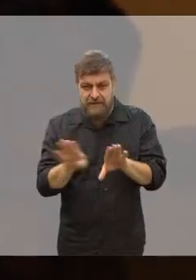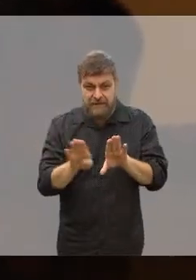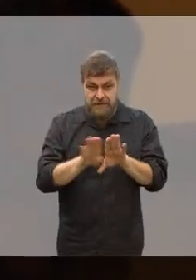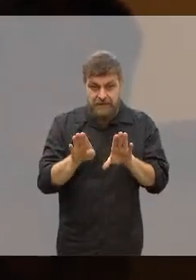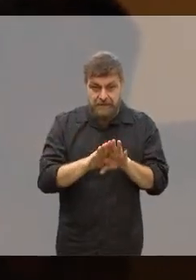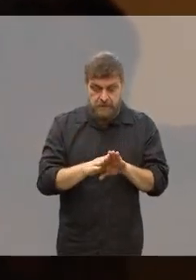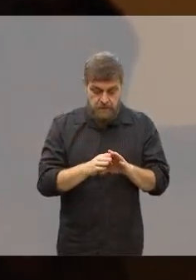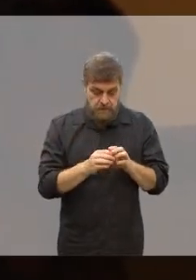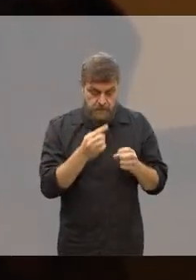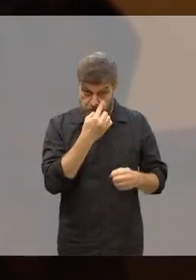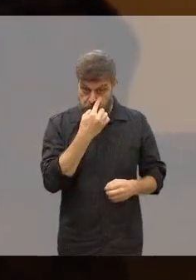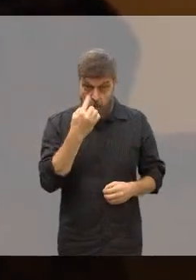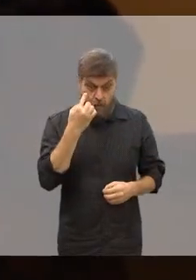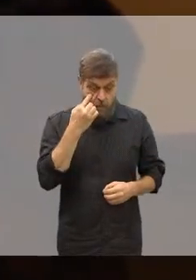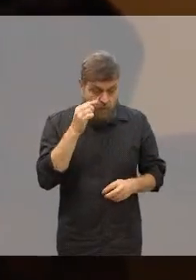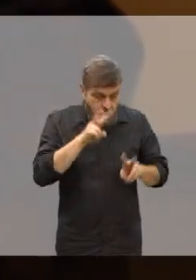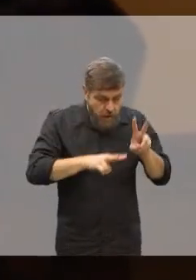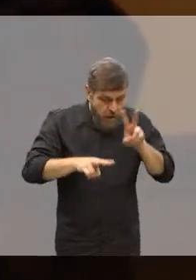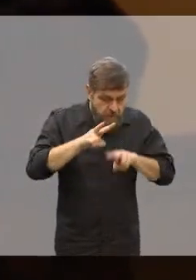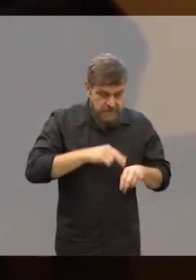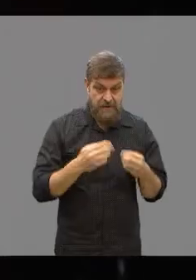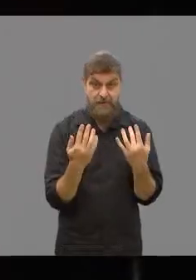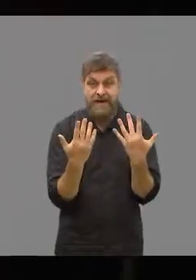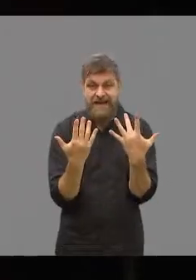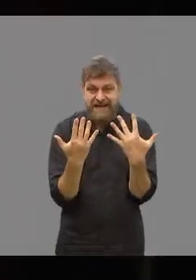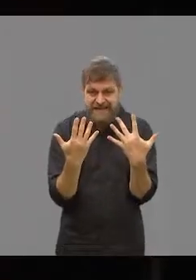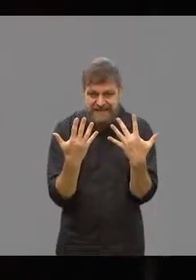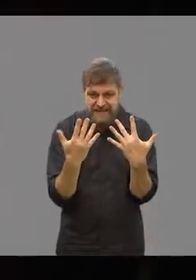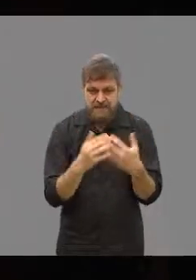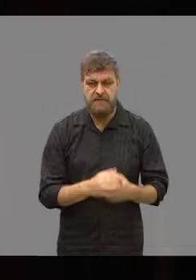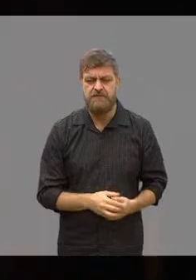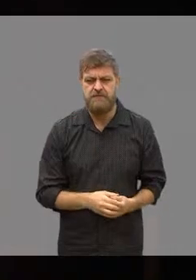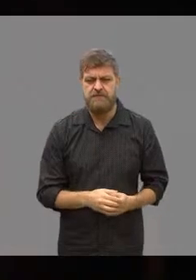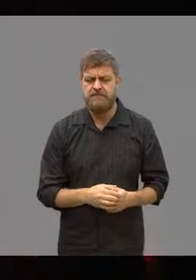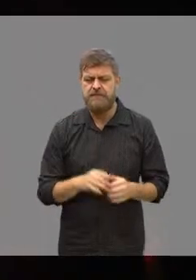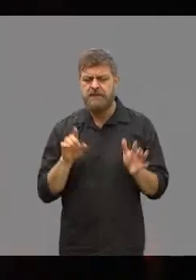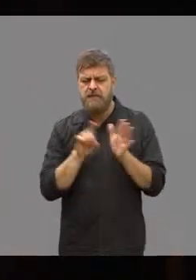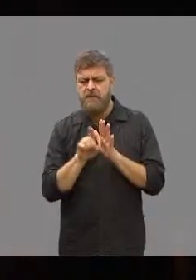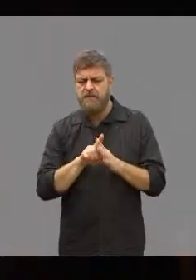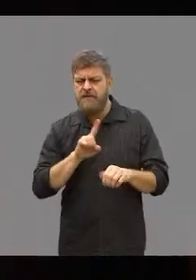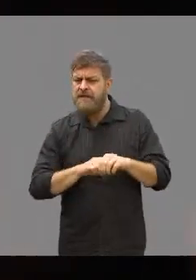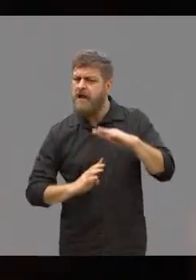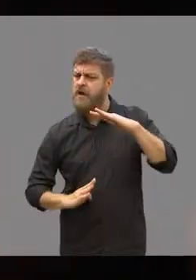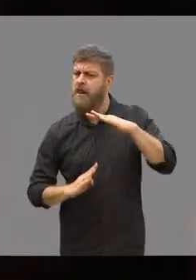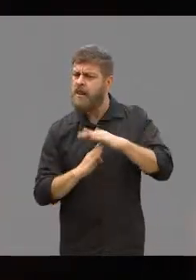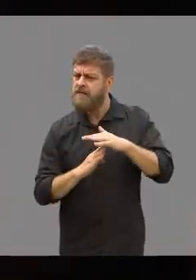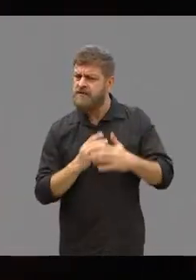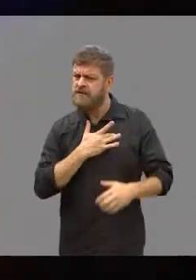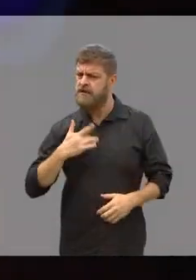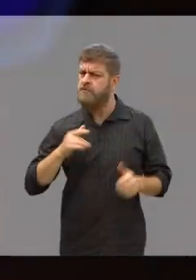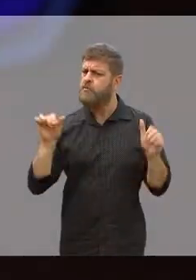mais expostas como a visão e as mãos. Mas até que ponto isso faz mal à saúde?